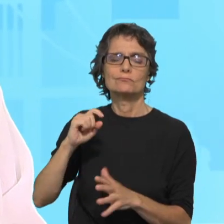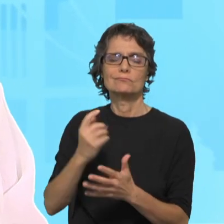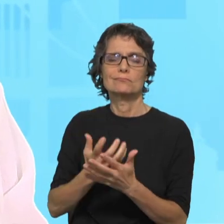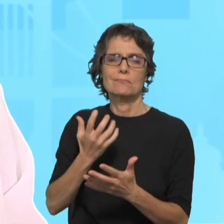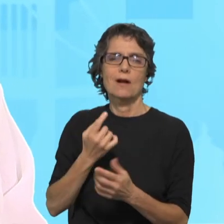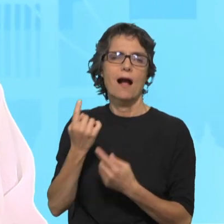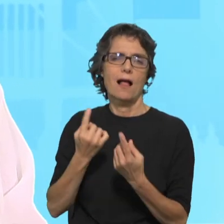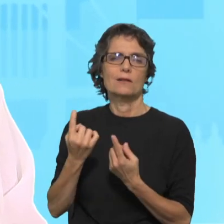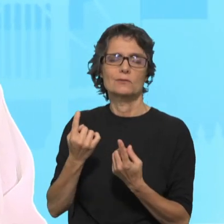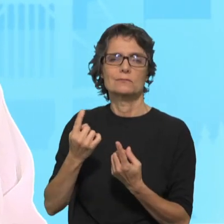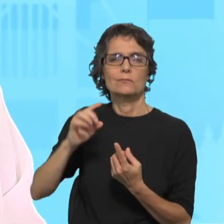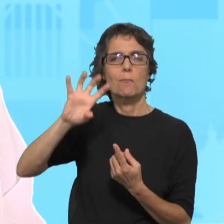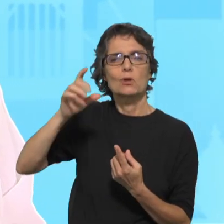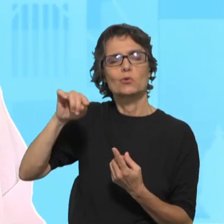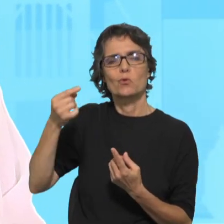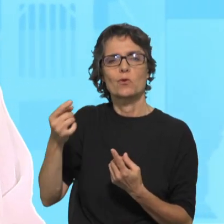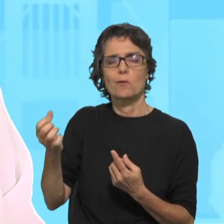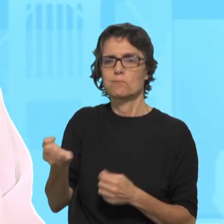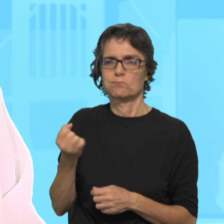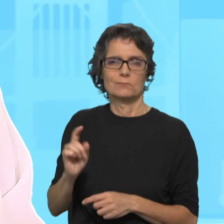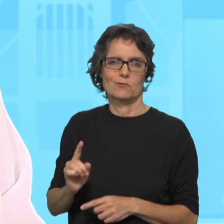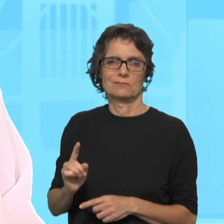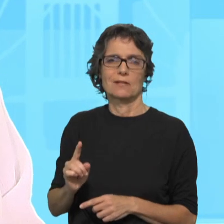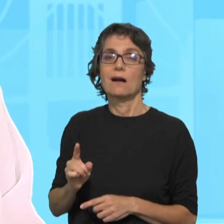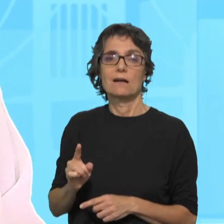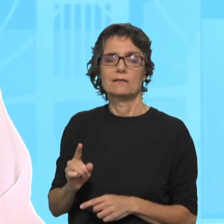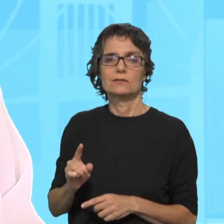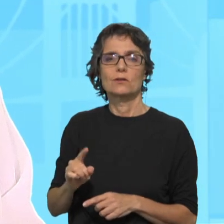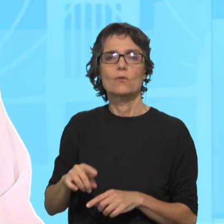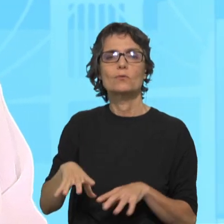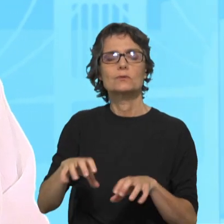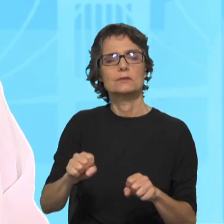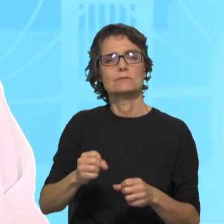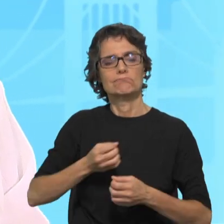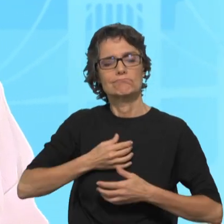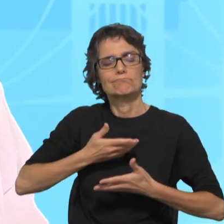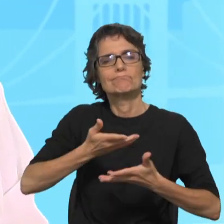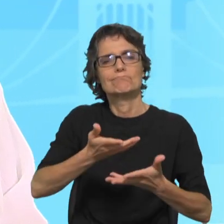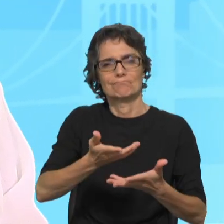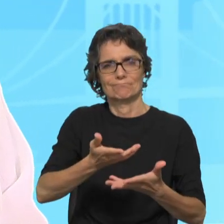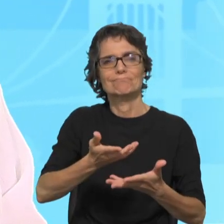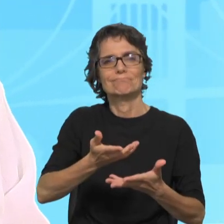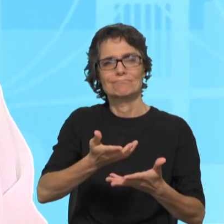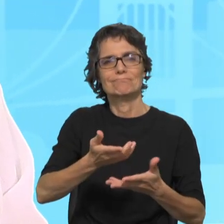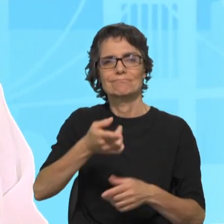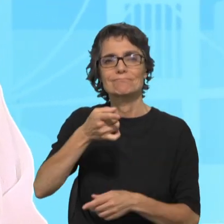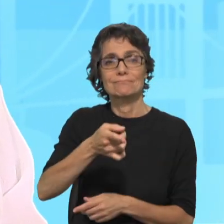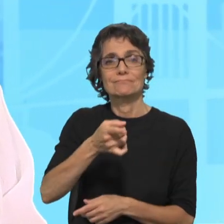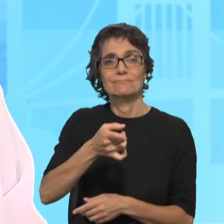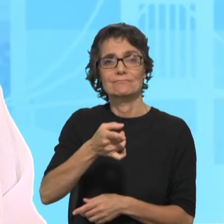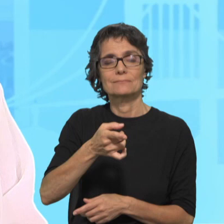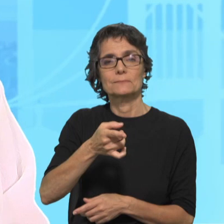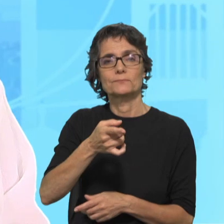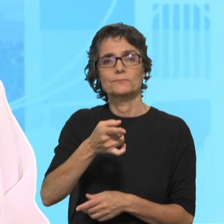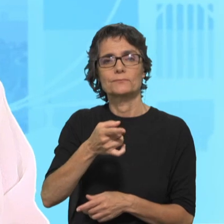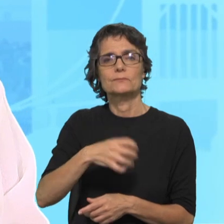conseguiu, que era, no fundo, ter um colonialismo bondoso. E a facilidade, isto quer dizer